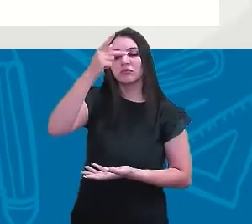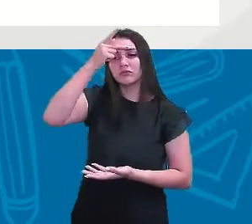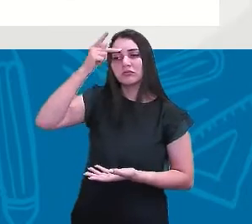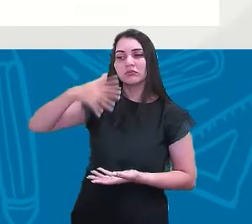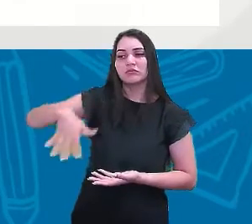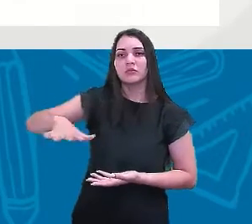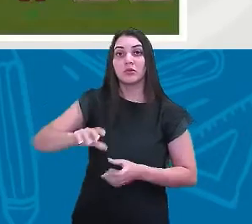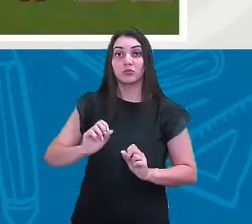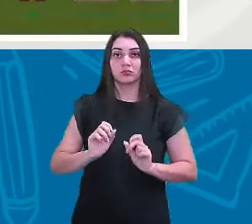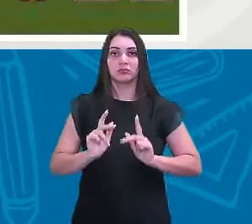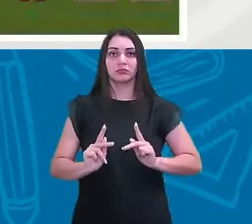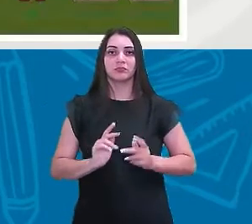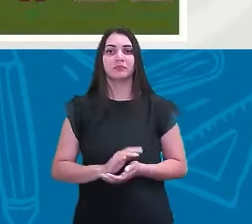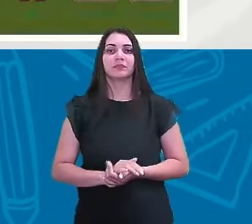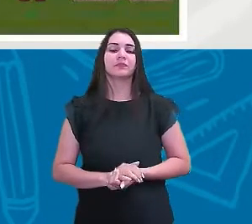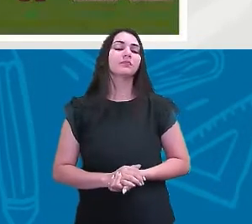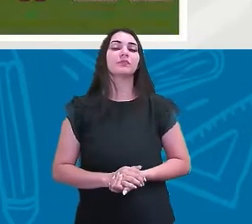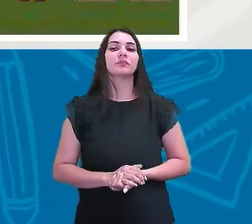tá bom?